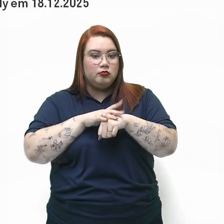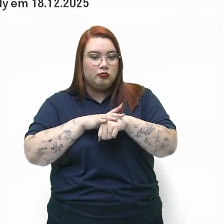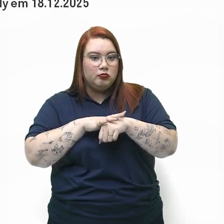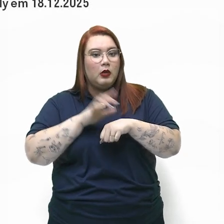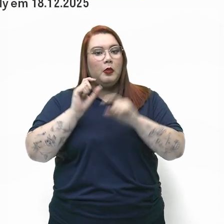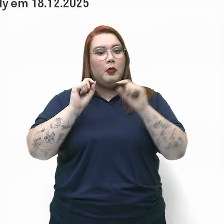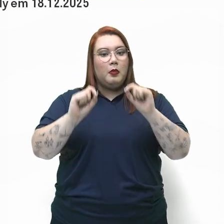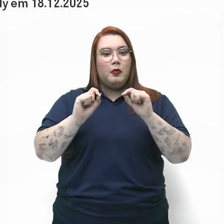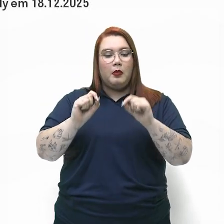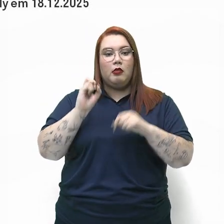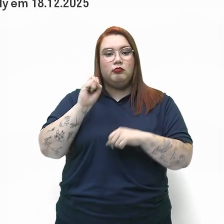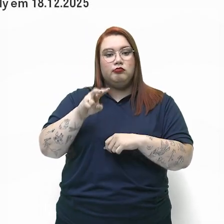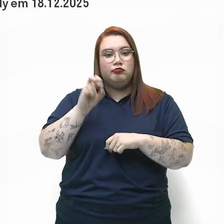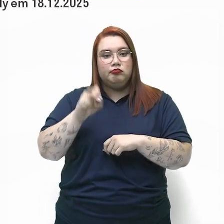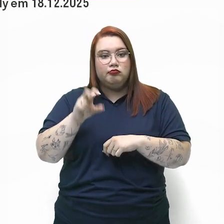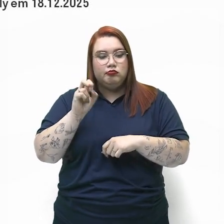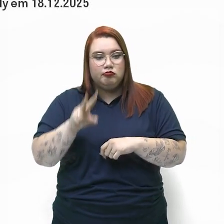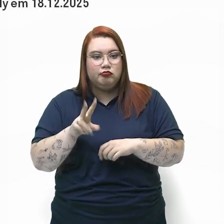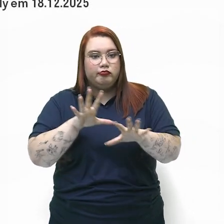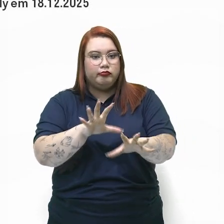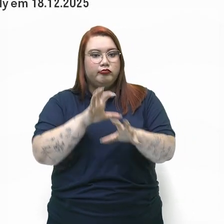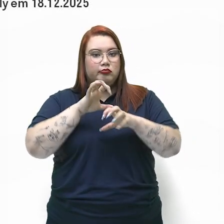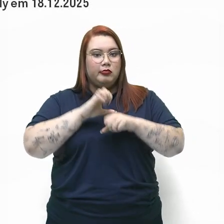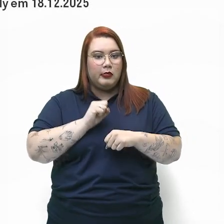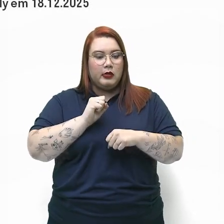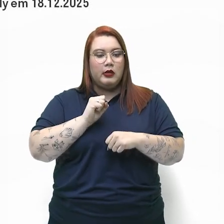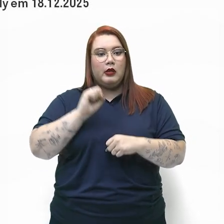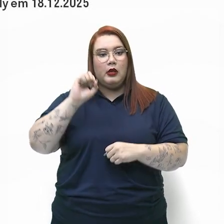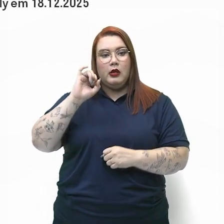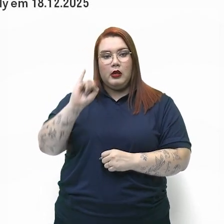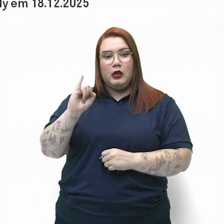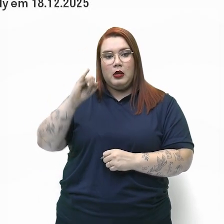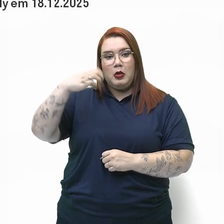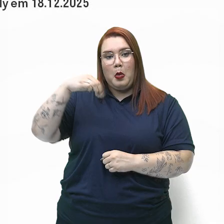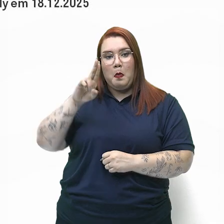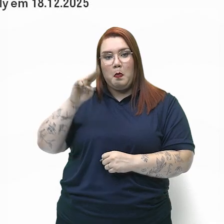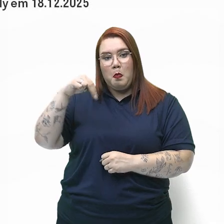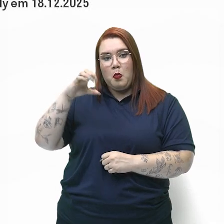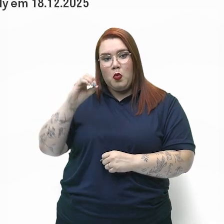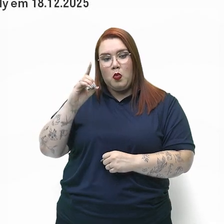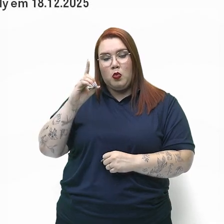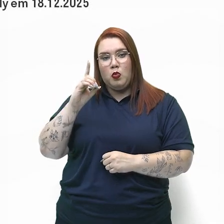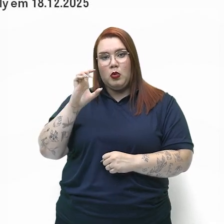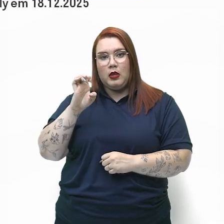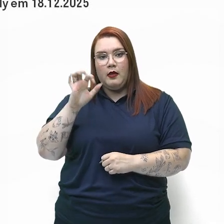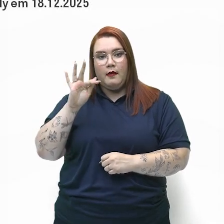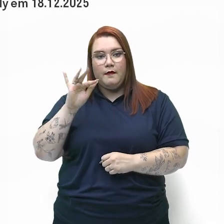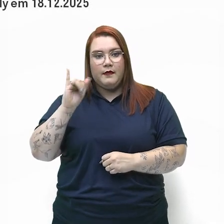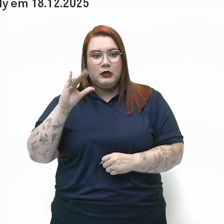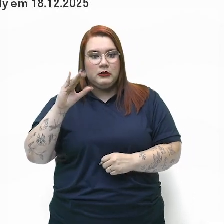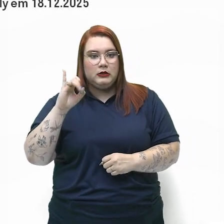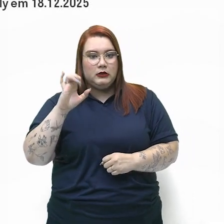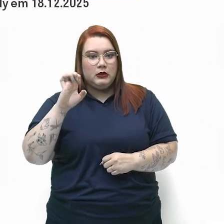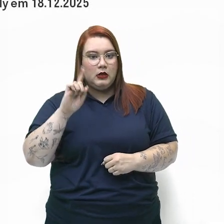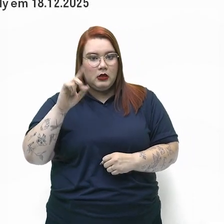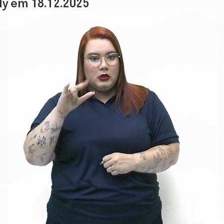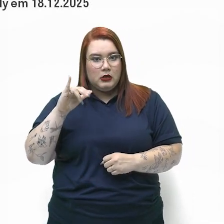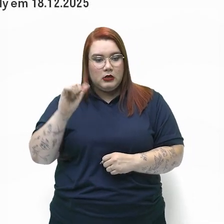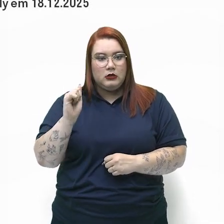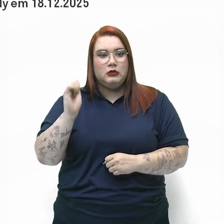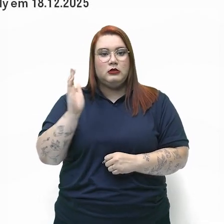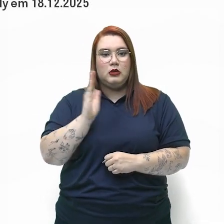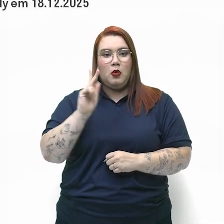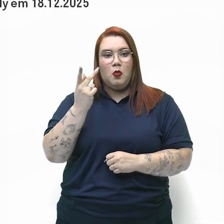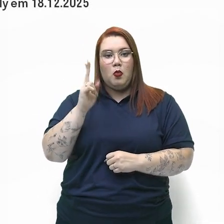pela infecção do vírus da imunodeficiência humana. A gente observa aí a sigla,